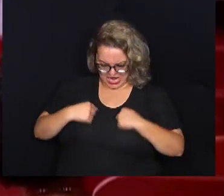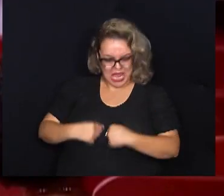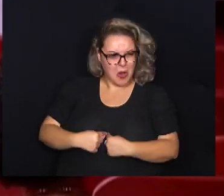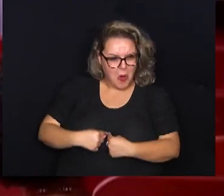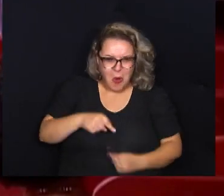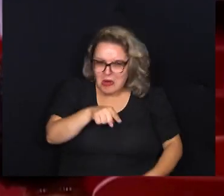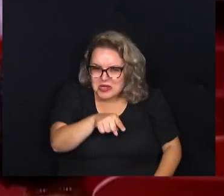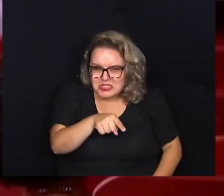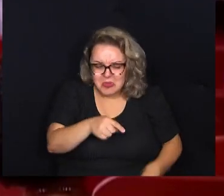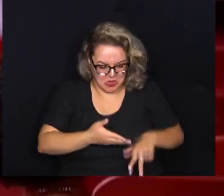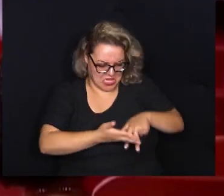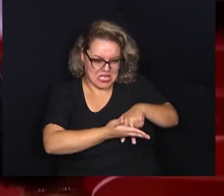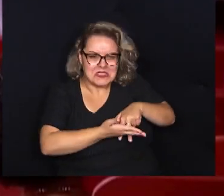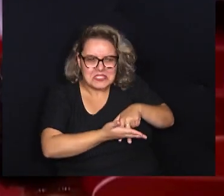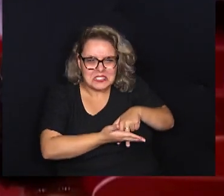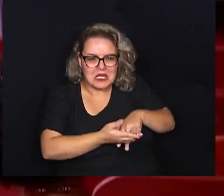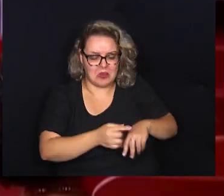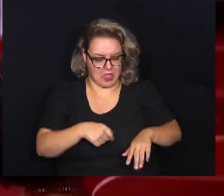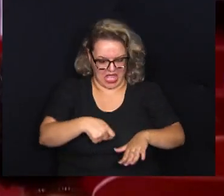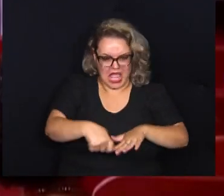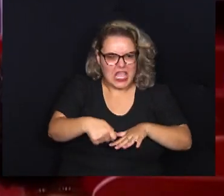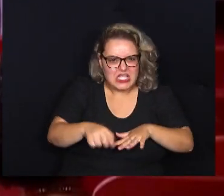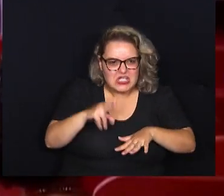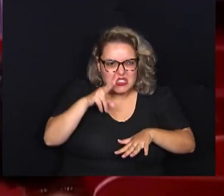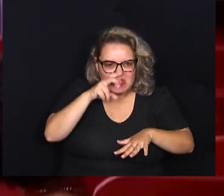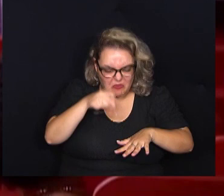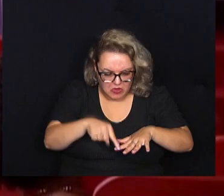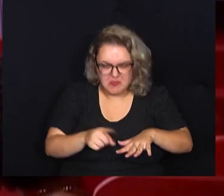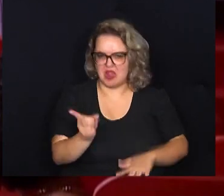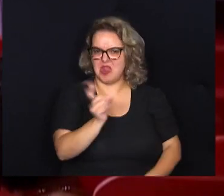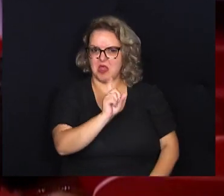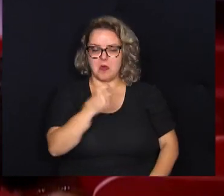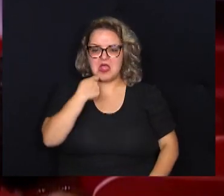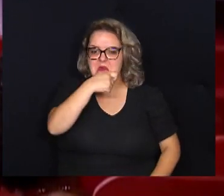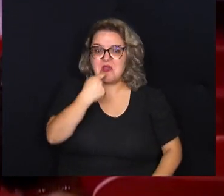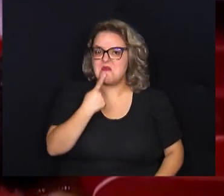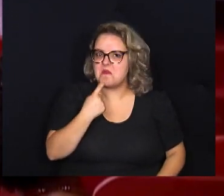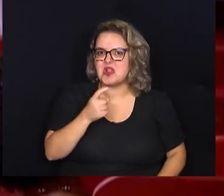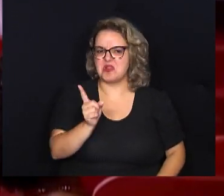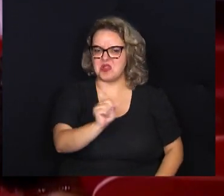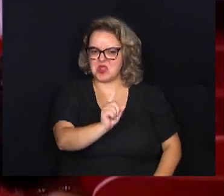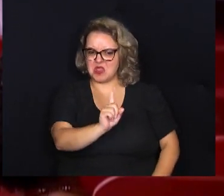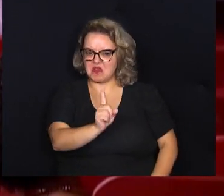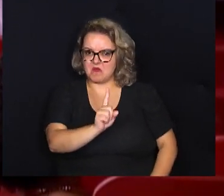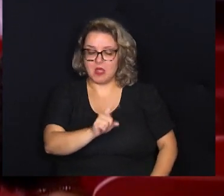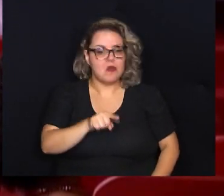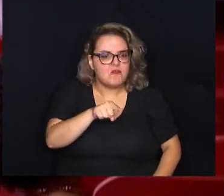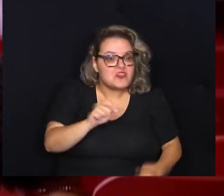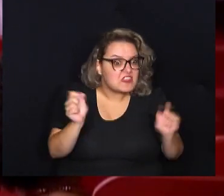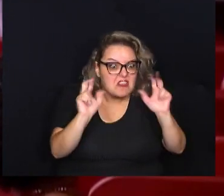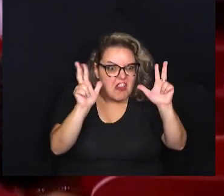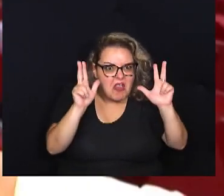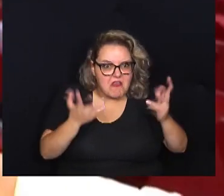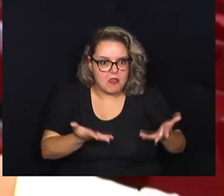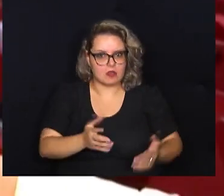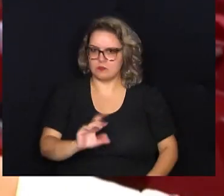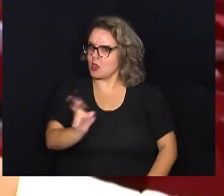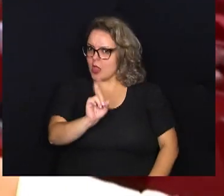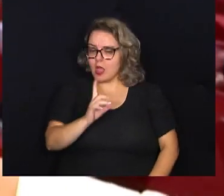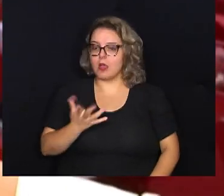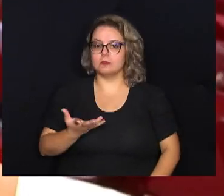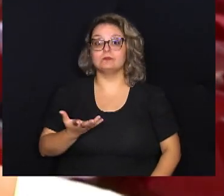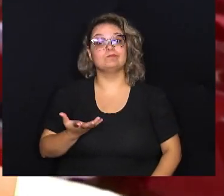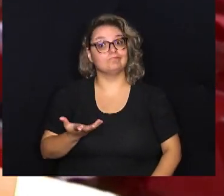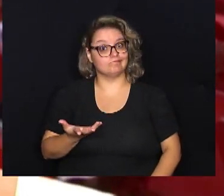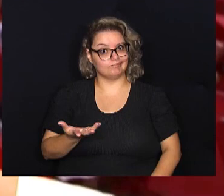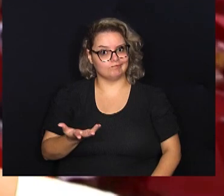roupa, você não vai usar esse esmalte escuro, nem esse batom vermelho, você quer chamar a atenção. Então, isso ele já